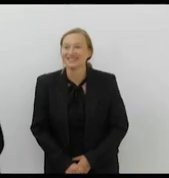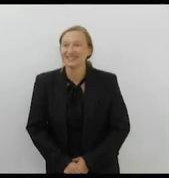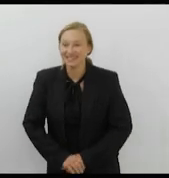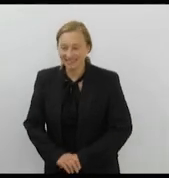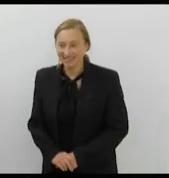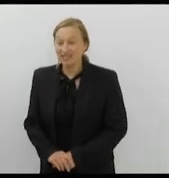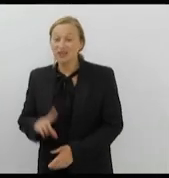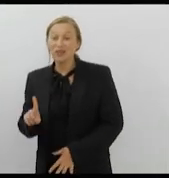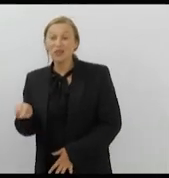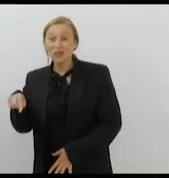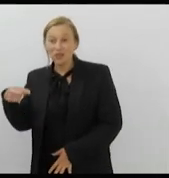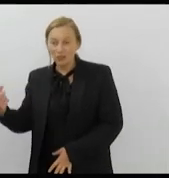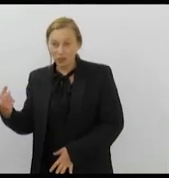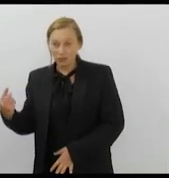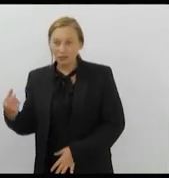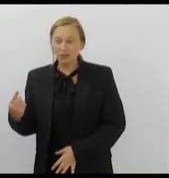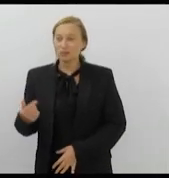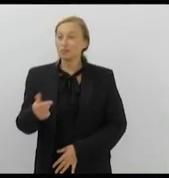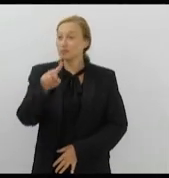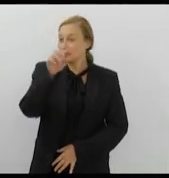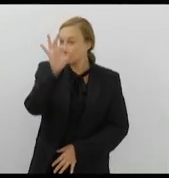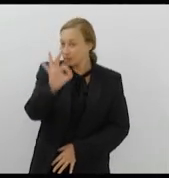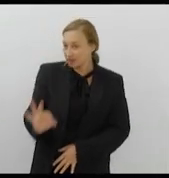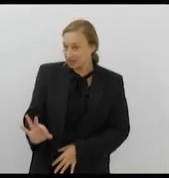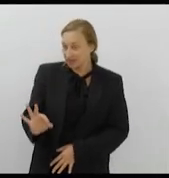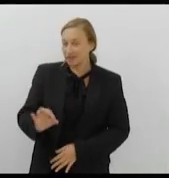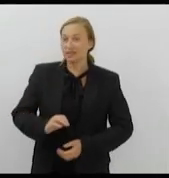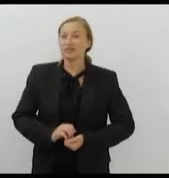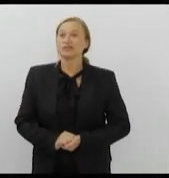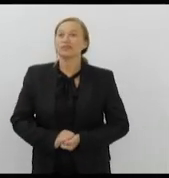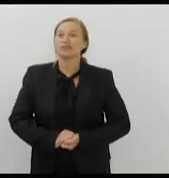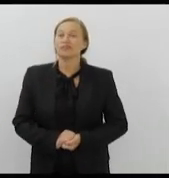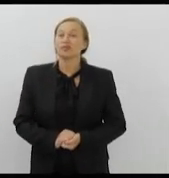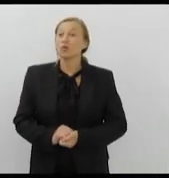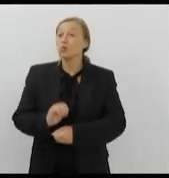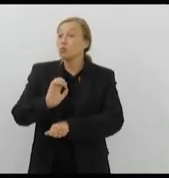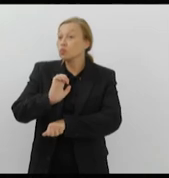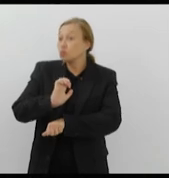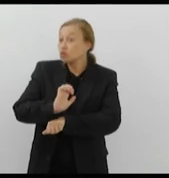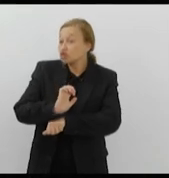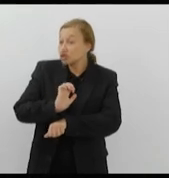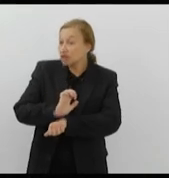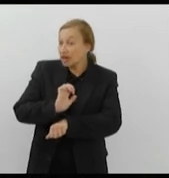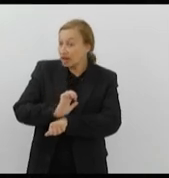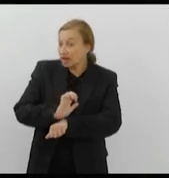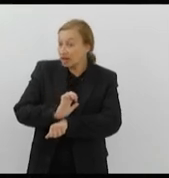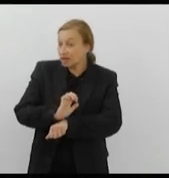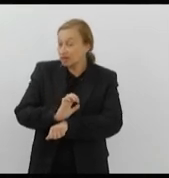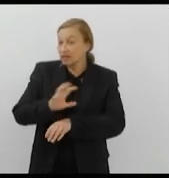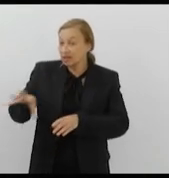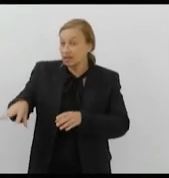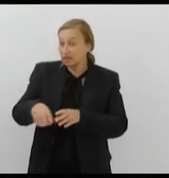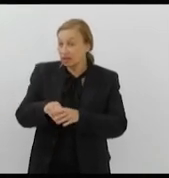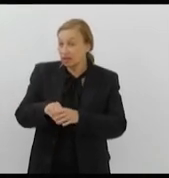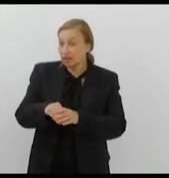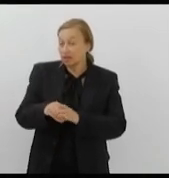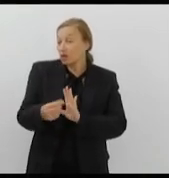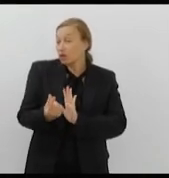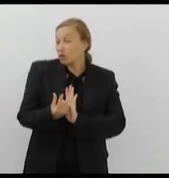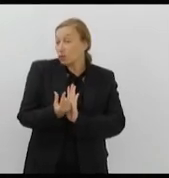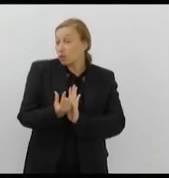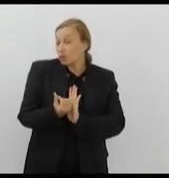O outro 1% derivaria do Estado alocar por recursos que aí são